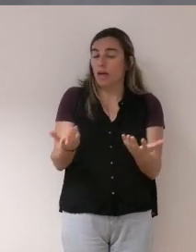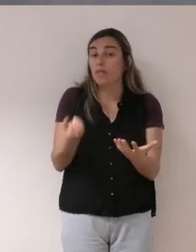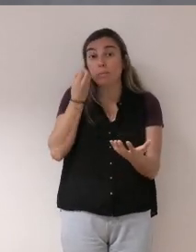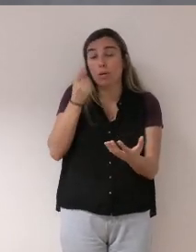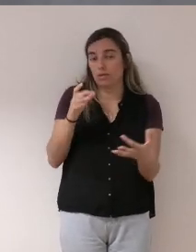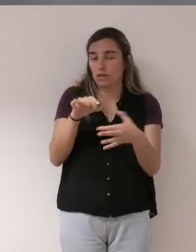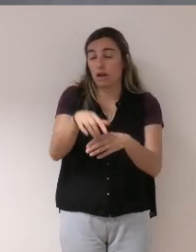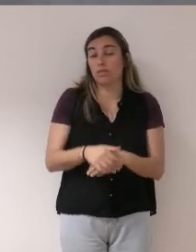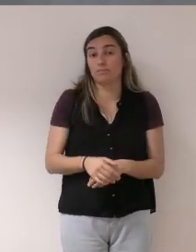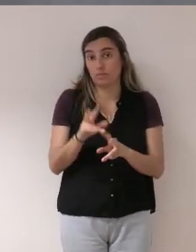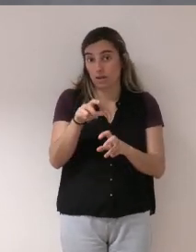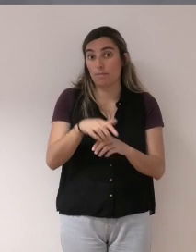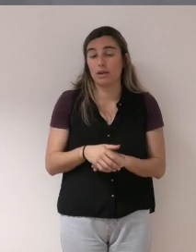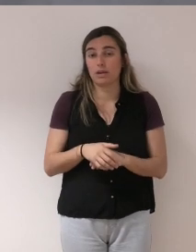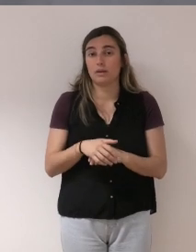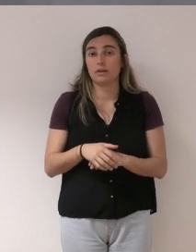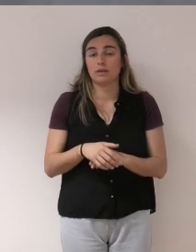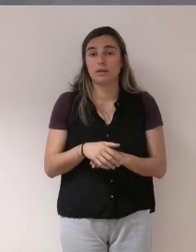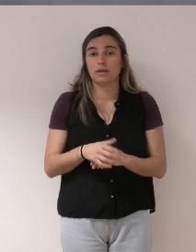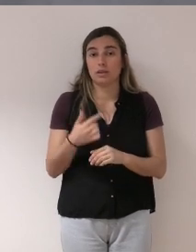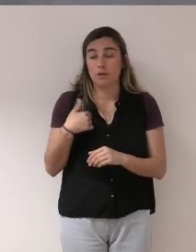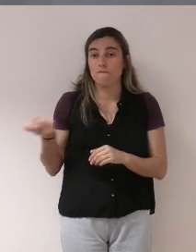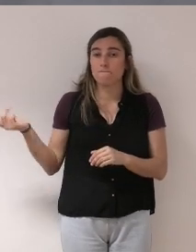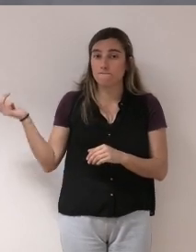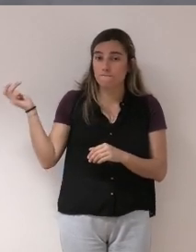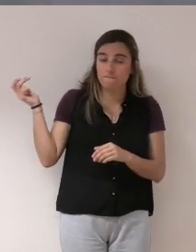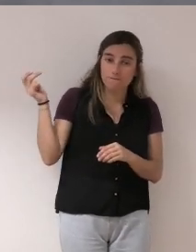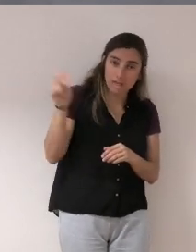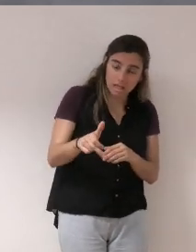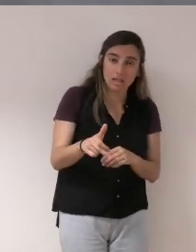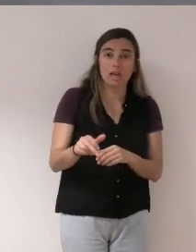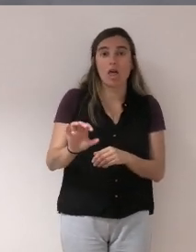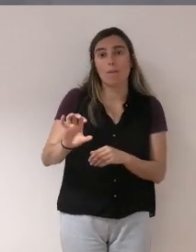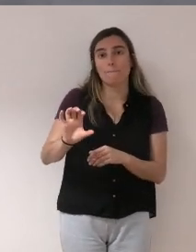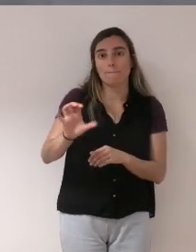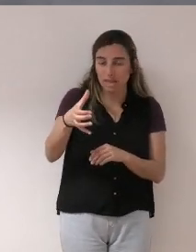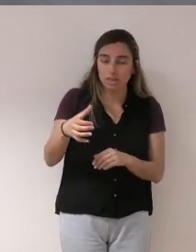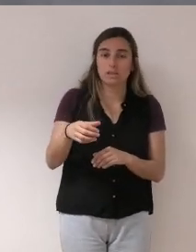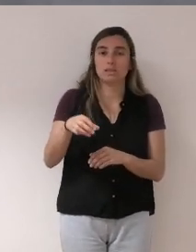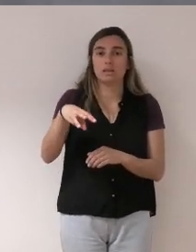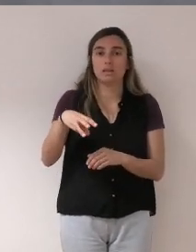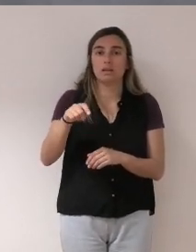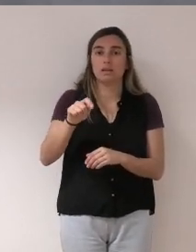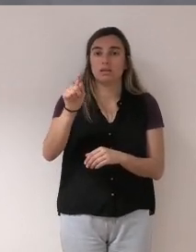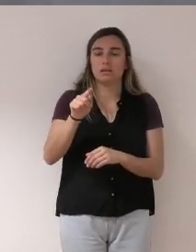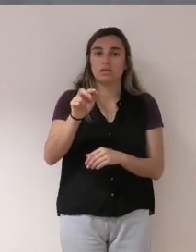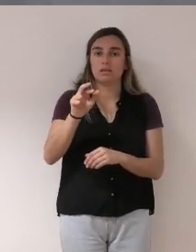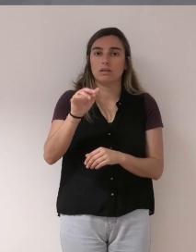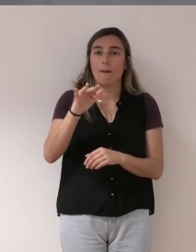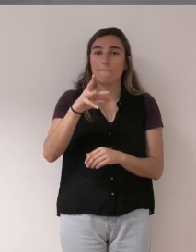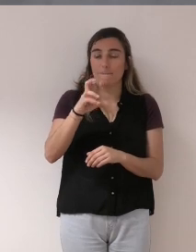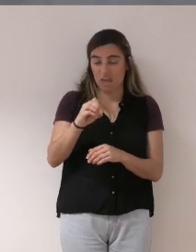não sei. Eu vim agora do México e posso ratificar isto tudo para as sociedades